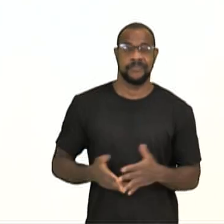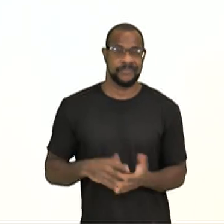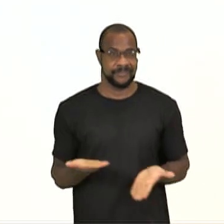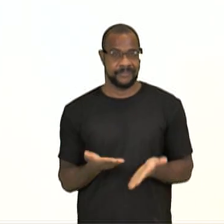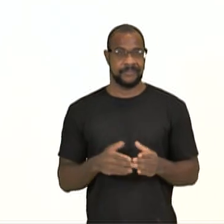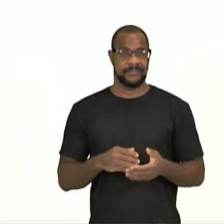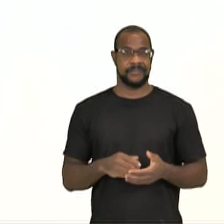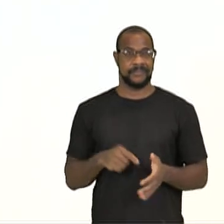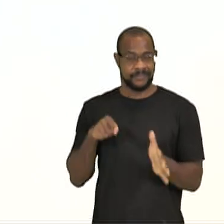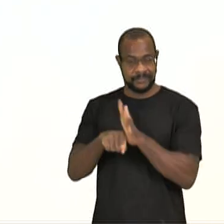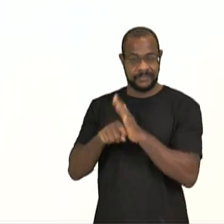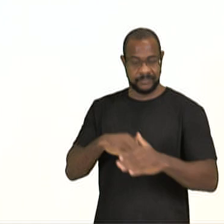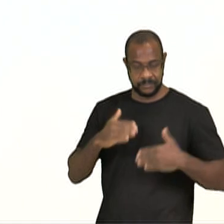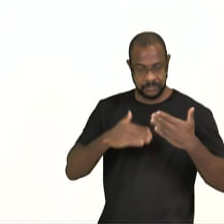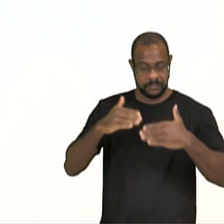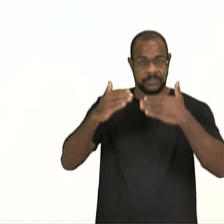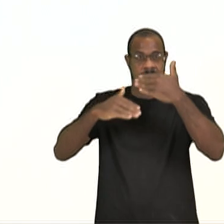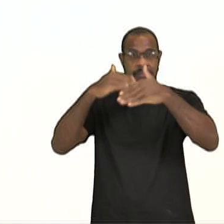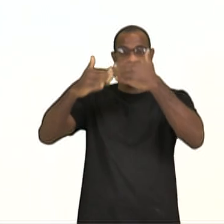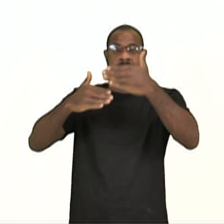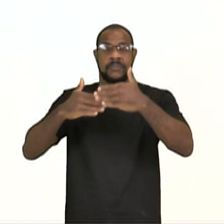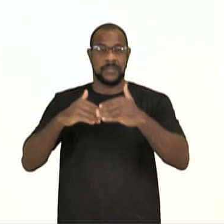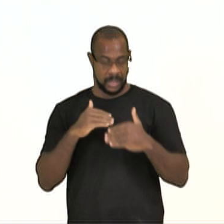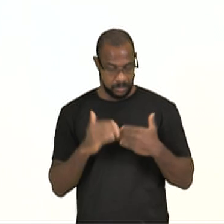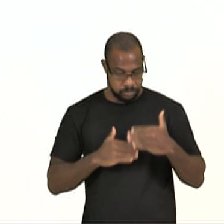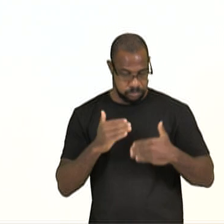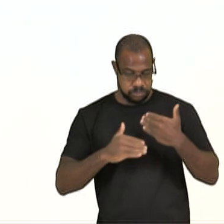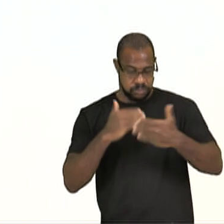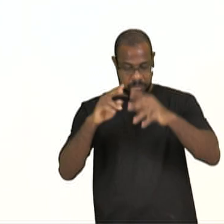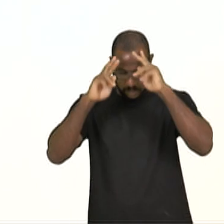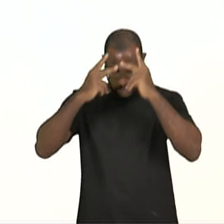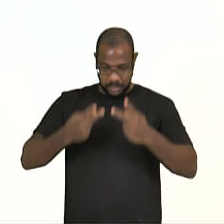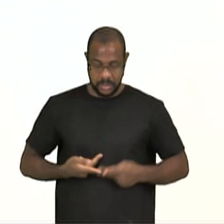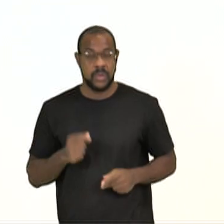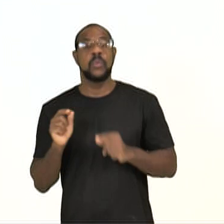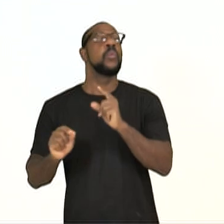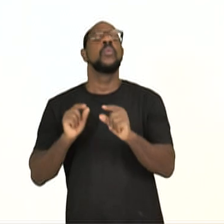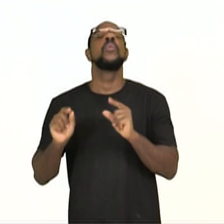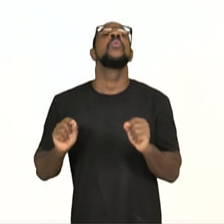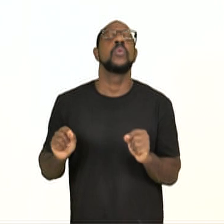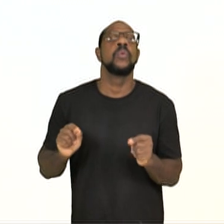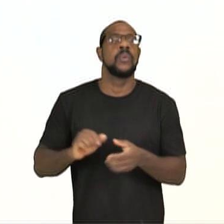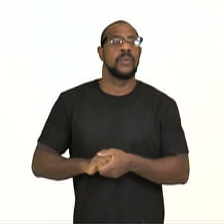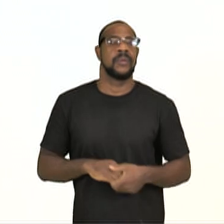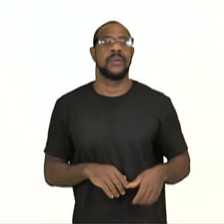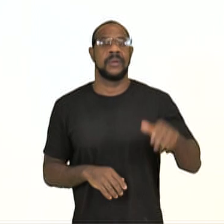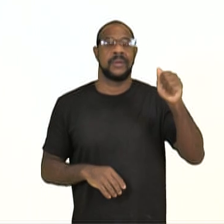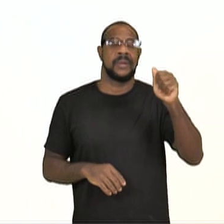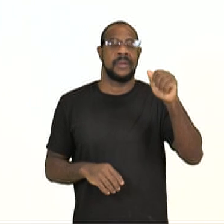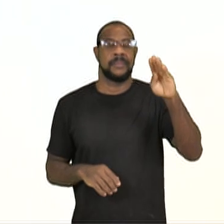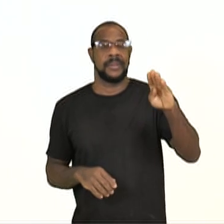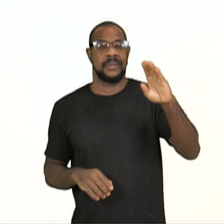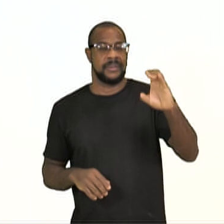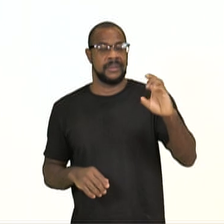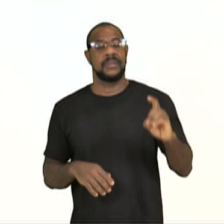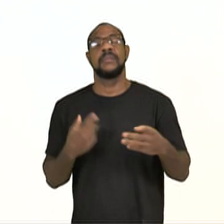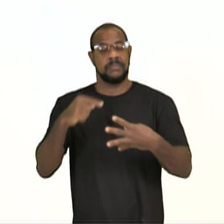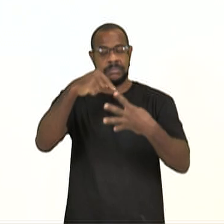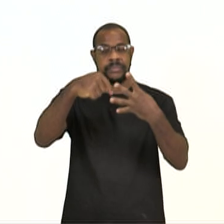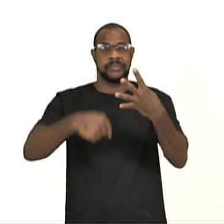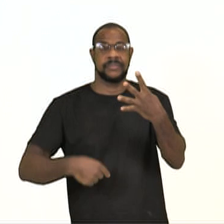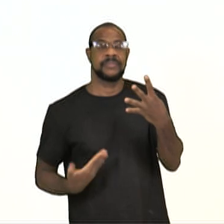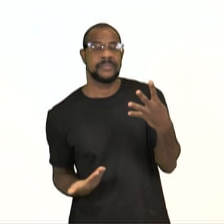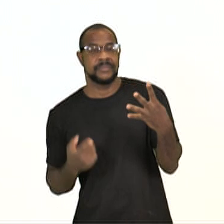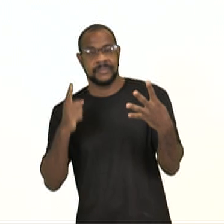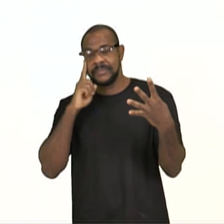os australopitecos. É a luz, professor. Opa, ela mesmo. Letra A, eles dominaram o mundo. Será? B, se